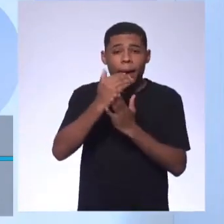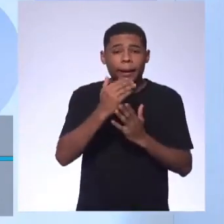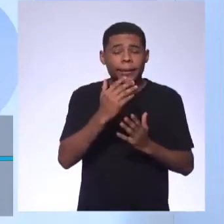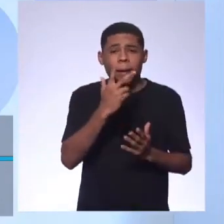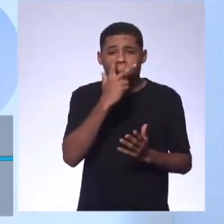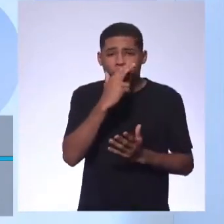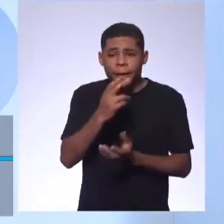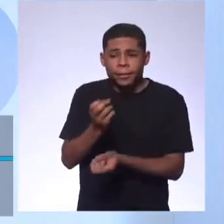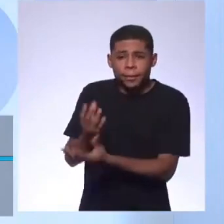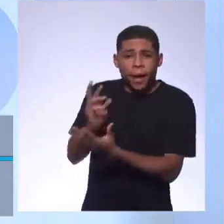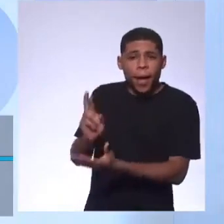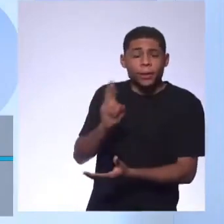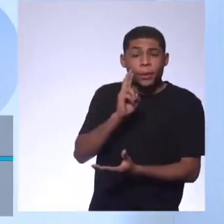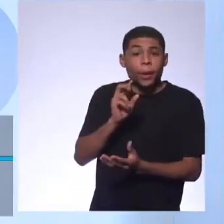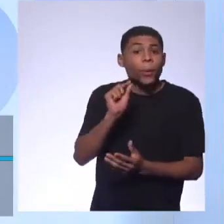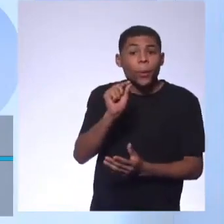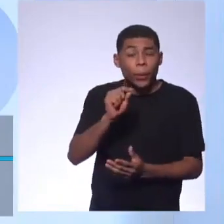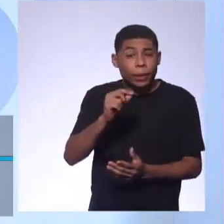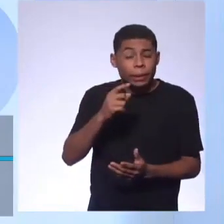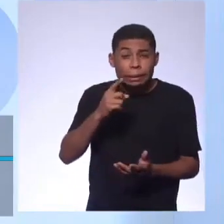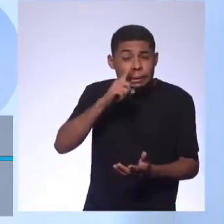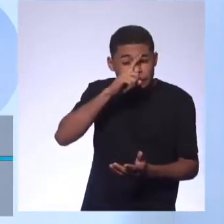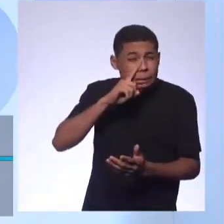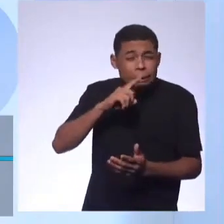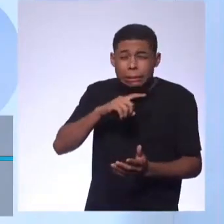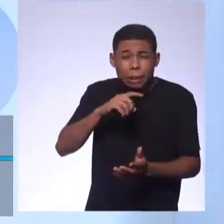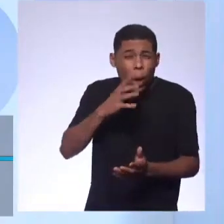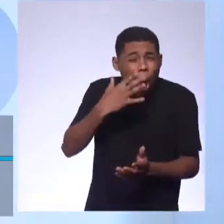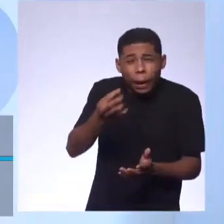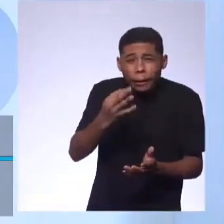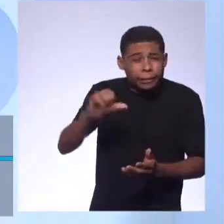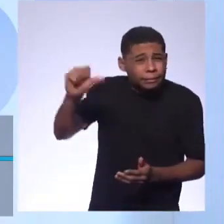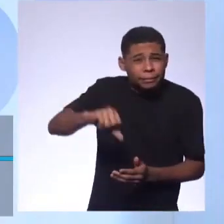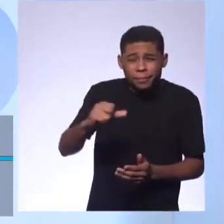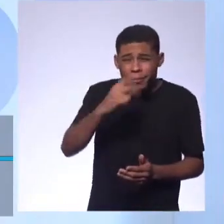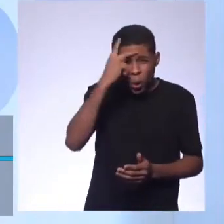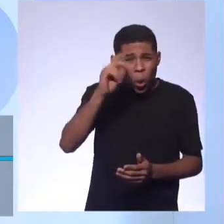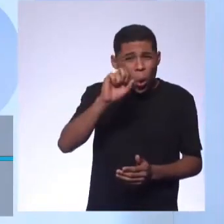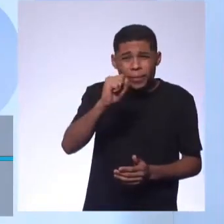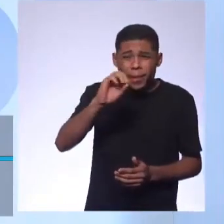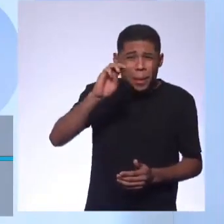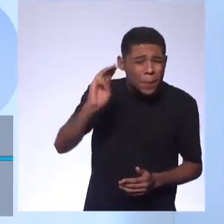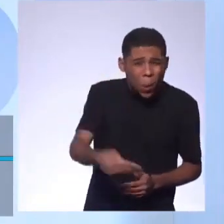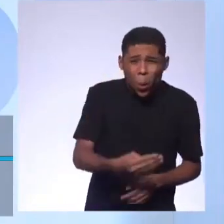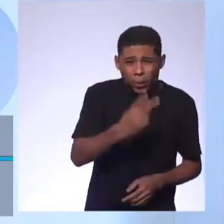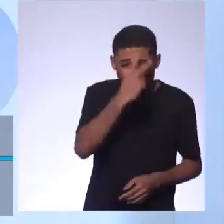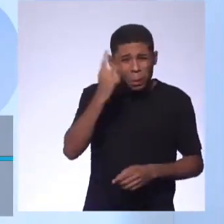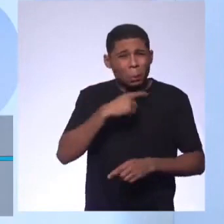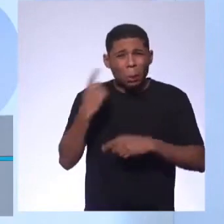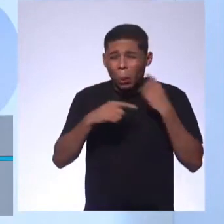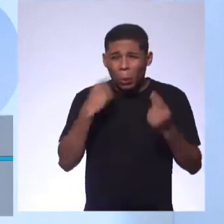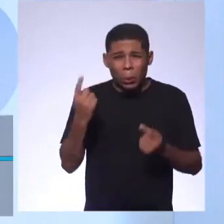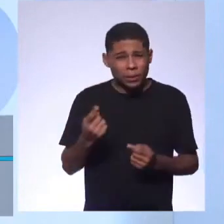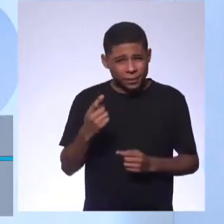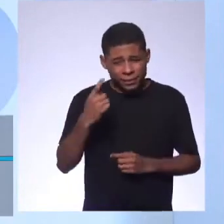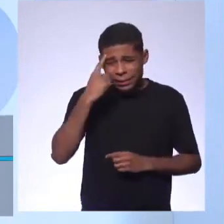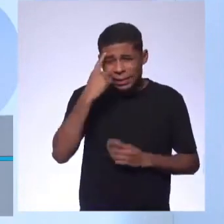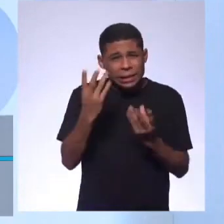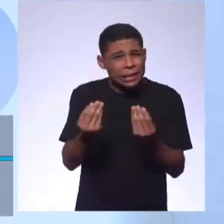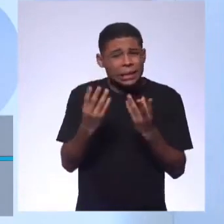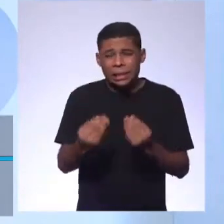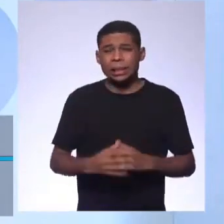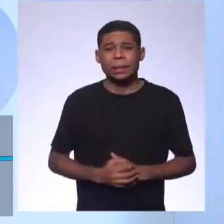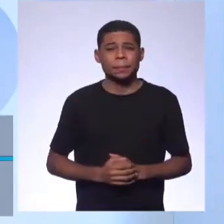resultado horrores. Né? Mais de 80 milhões de mortos, o Holocausto. E o que foi o Holocausto? Né?